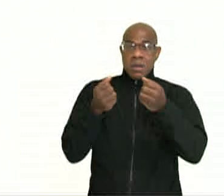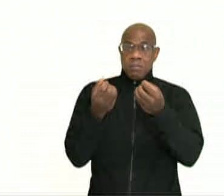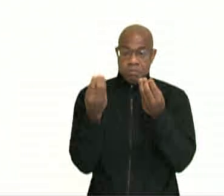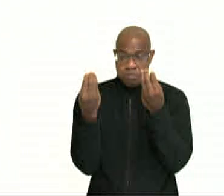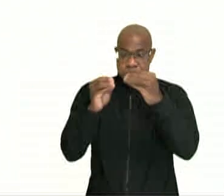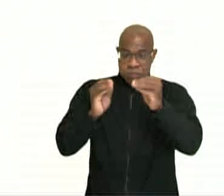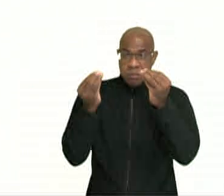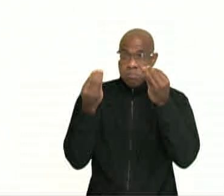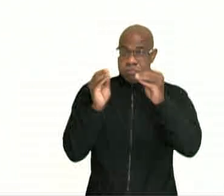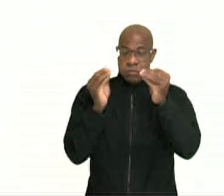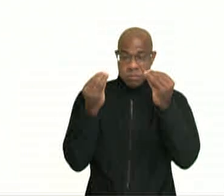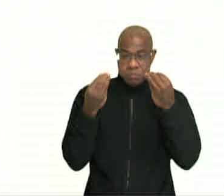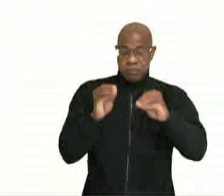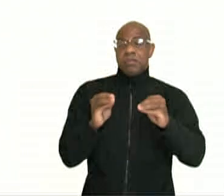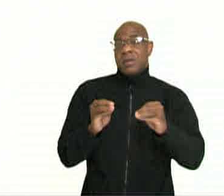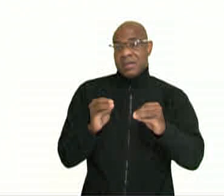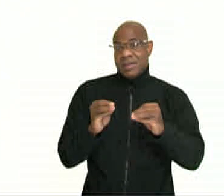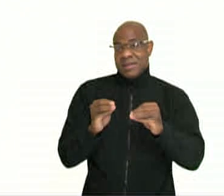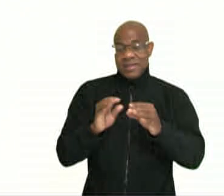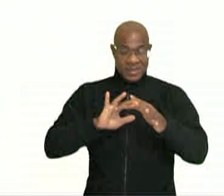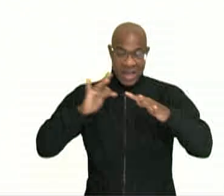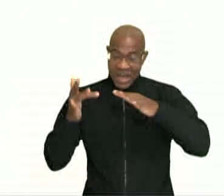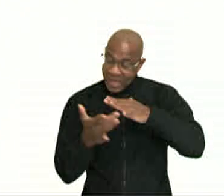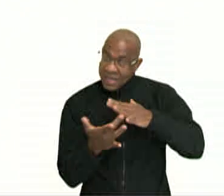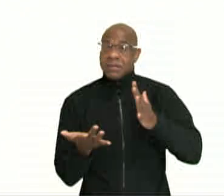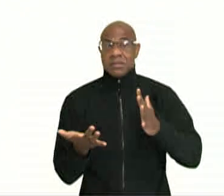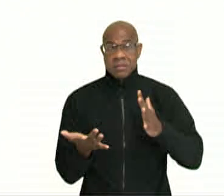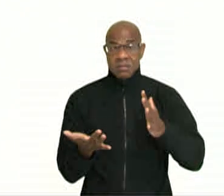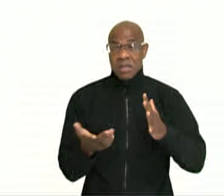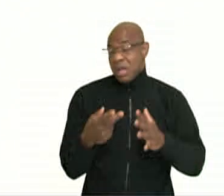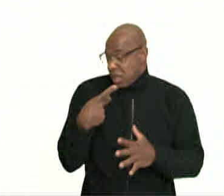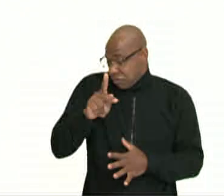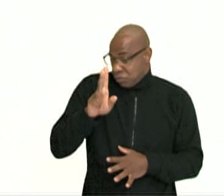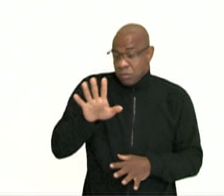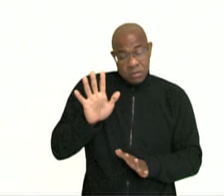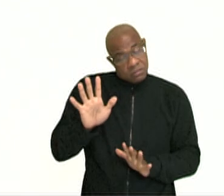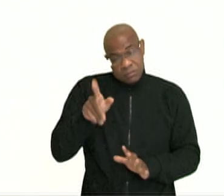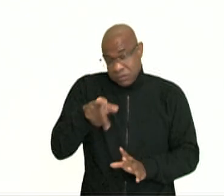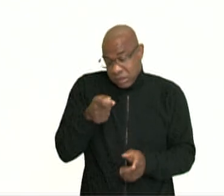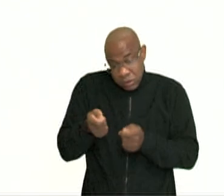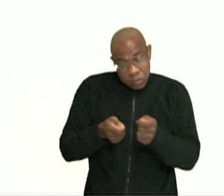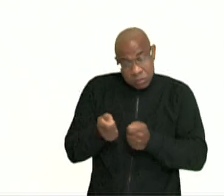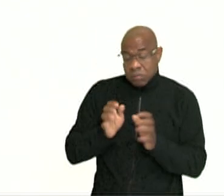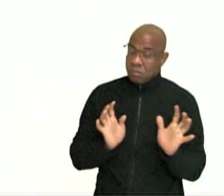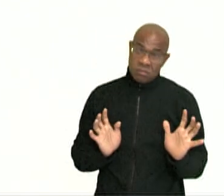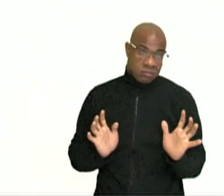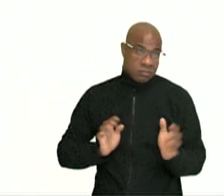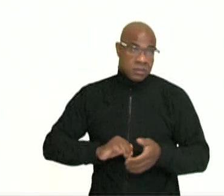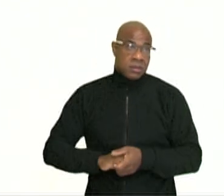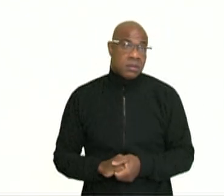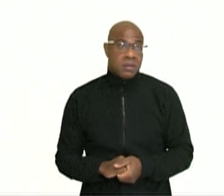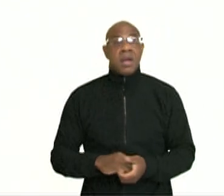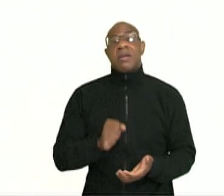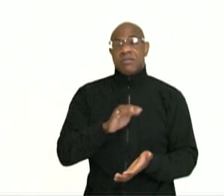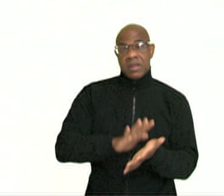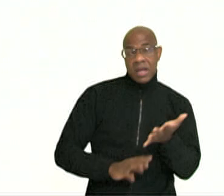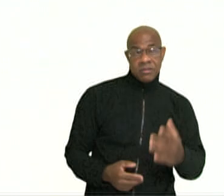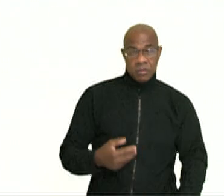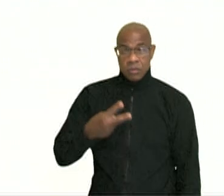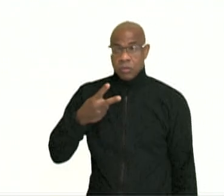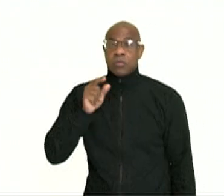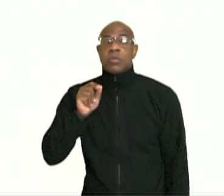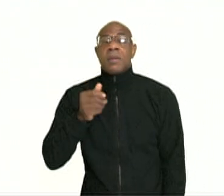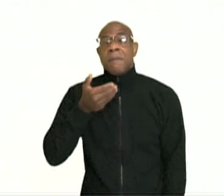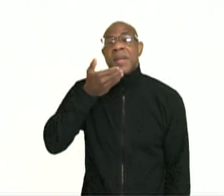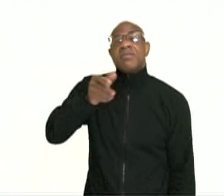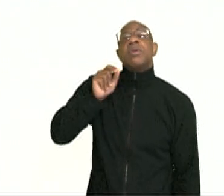nas redes é sua, ou seja, a medida, você que comanda isso. A atividade 2, o que